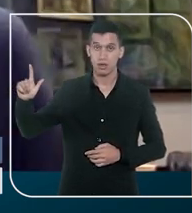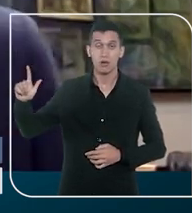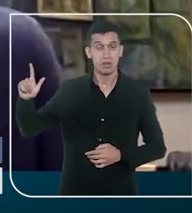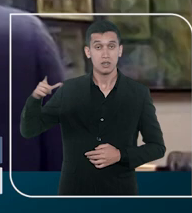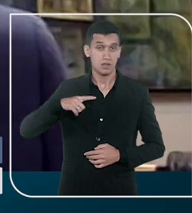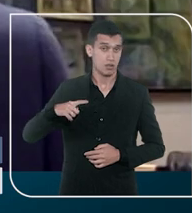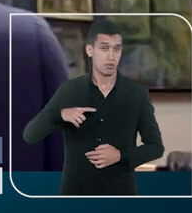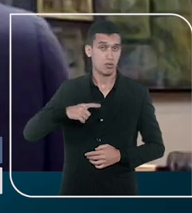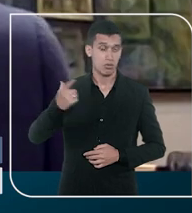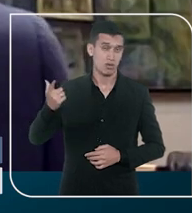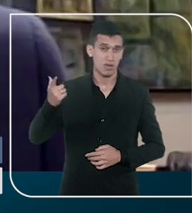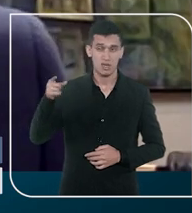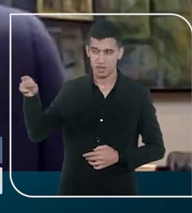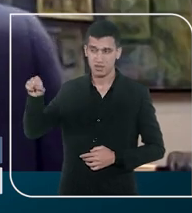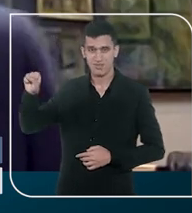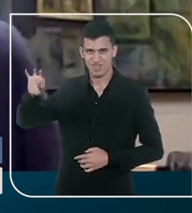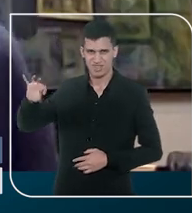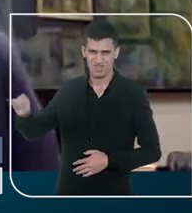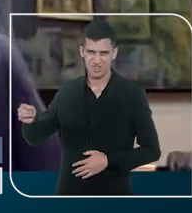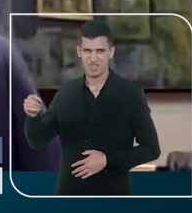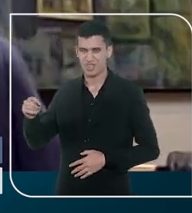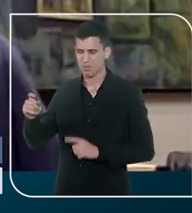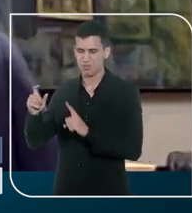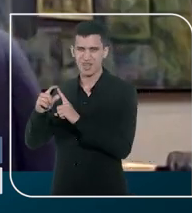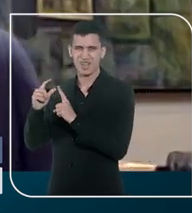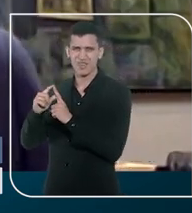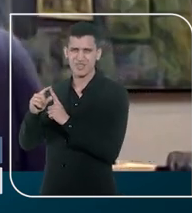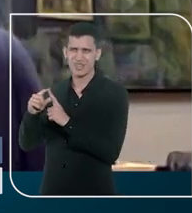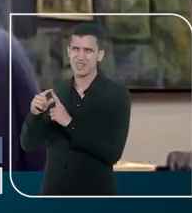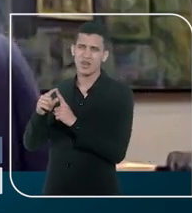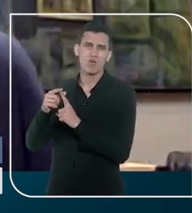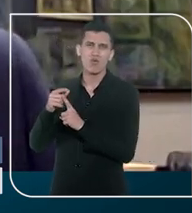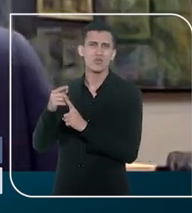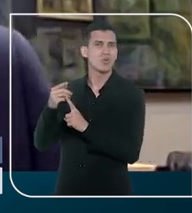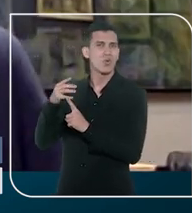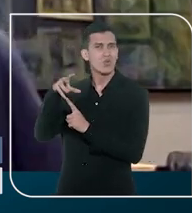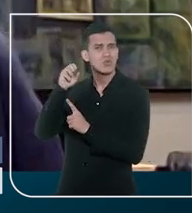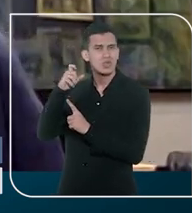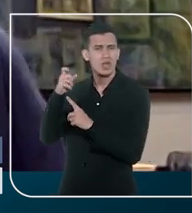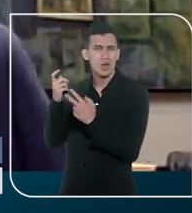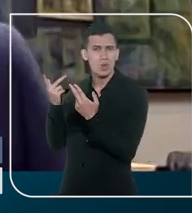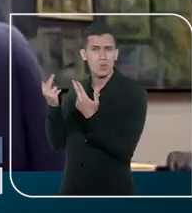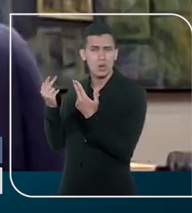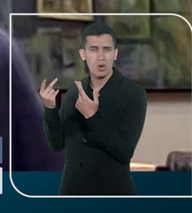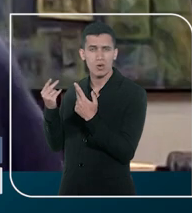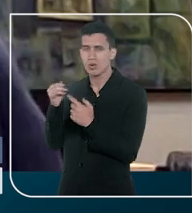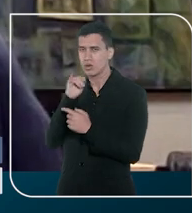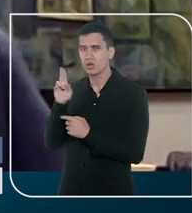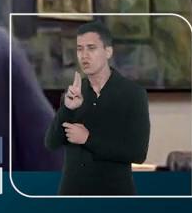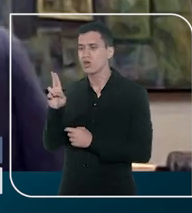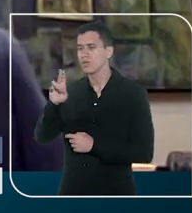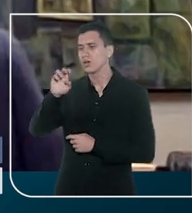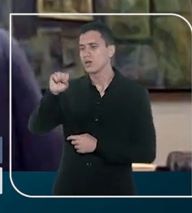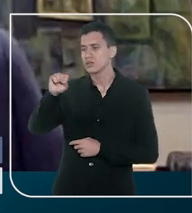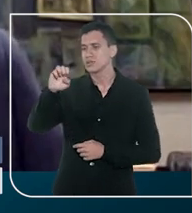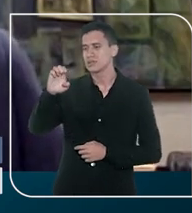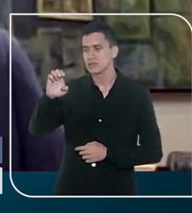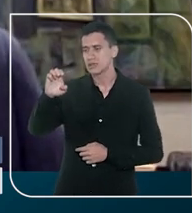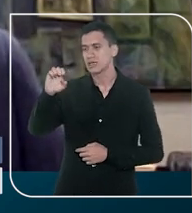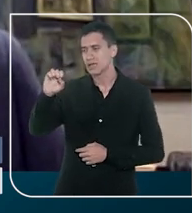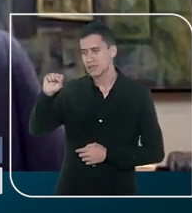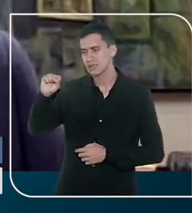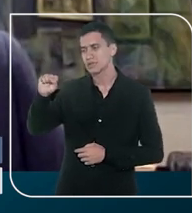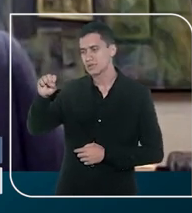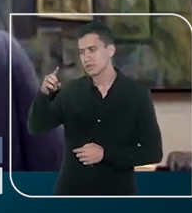porque a fonia é exatamente idêntica. Quando eu falo em sessões, né? Quando eu falo em sessão, porque todos os julgamentos